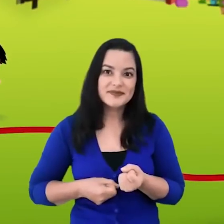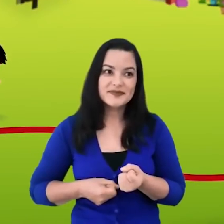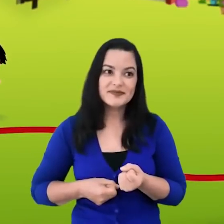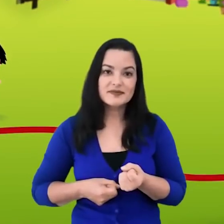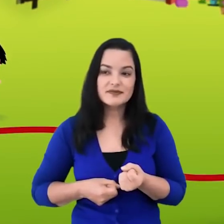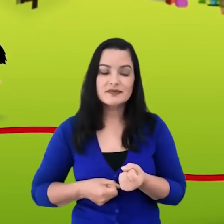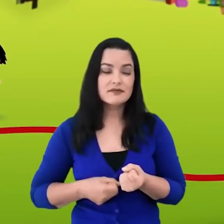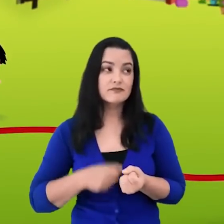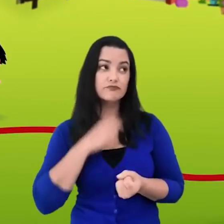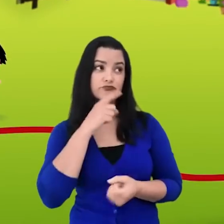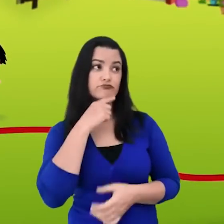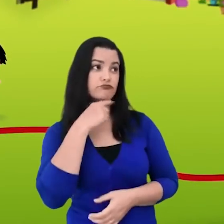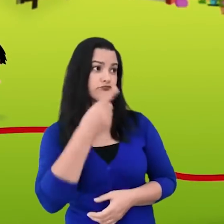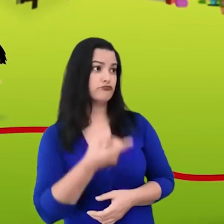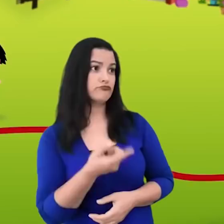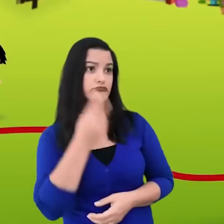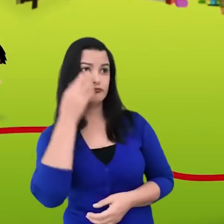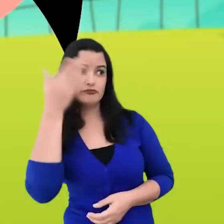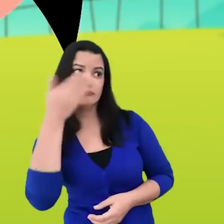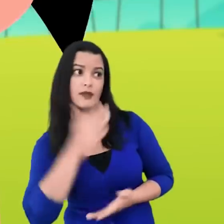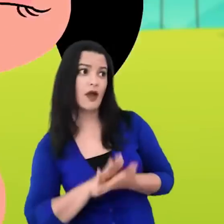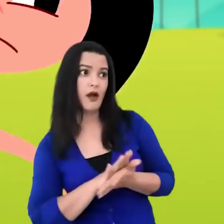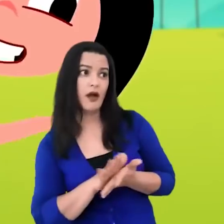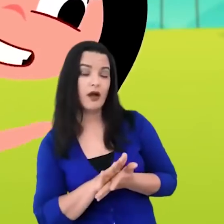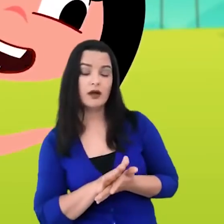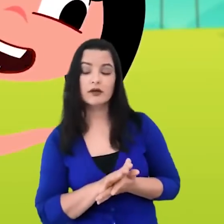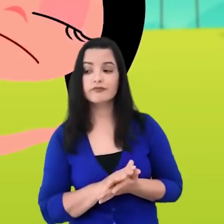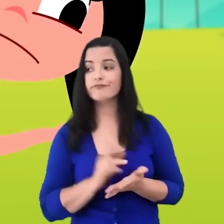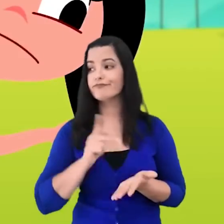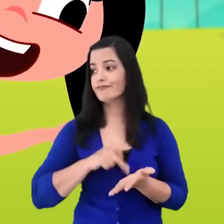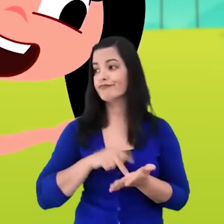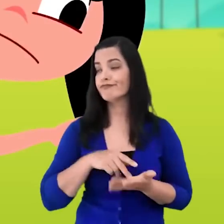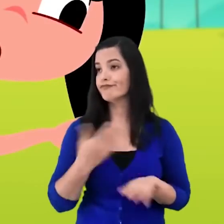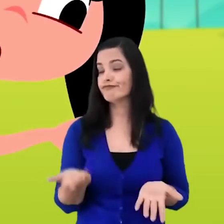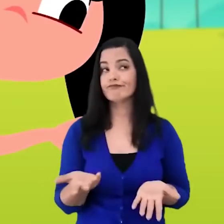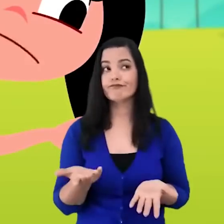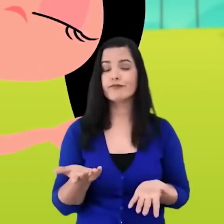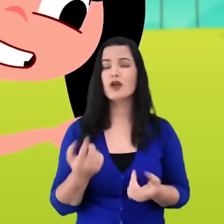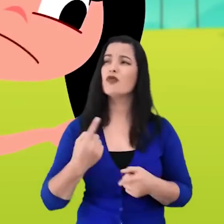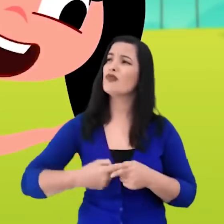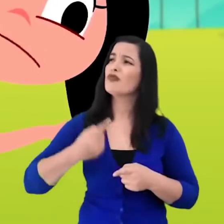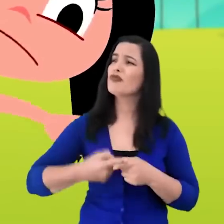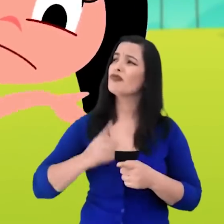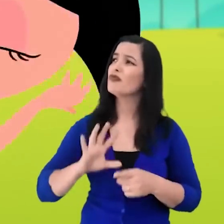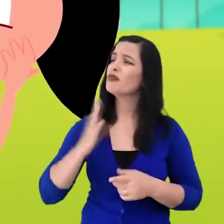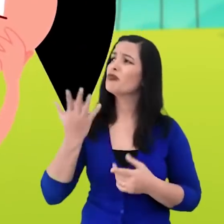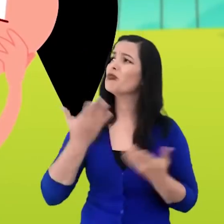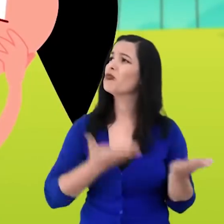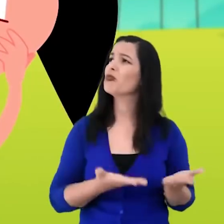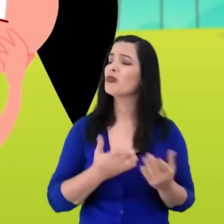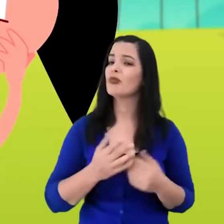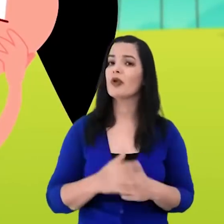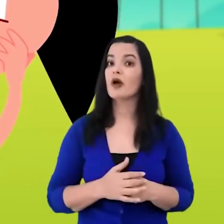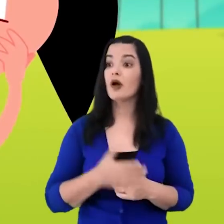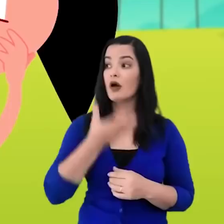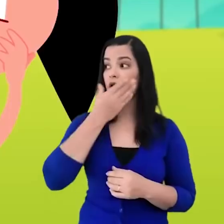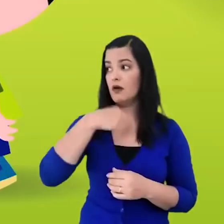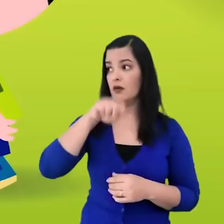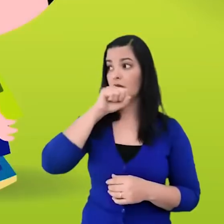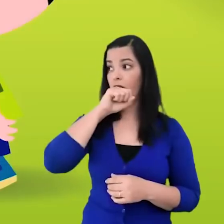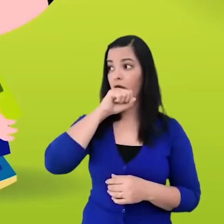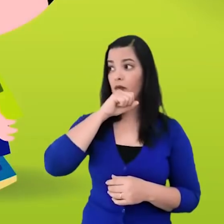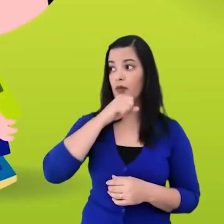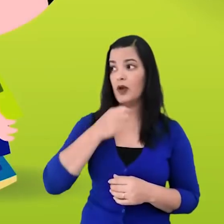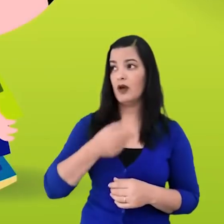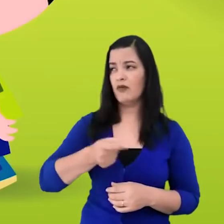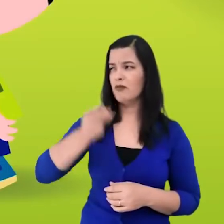Ele não tá aparecendo, Luna. Não tá mesmo. Por que será isso? Quando papai regou a horta